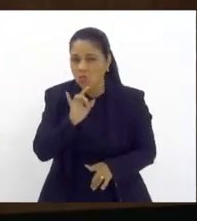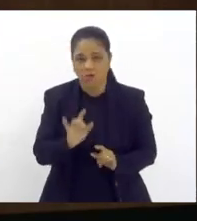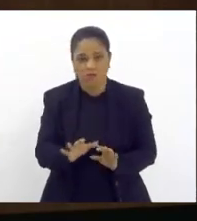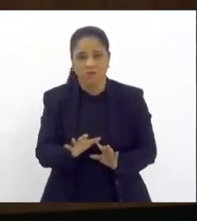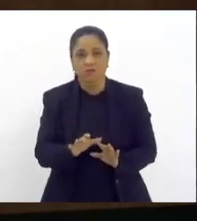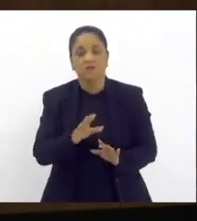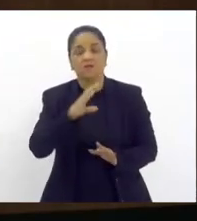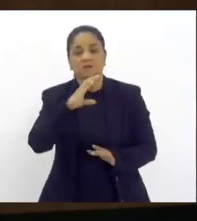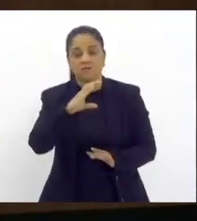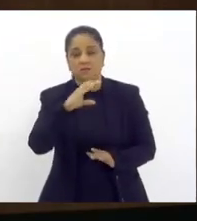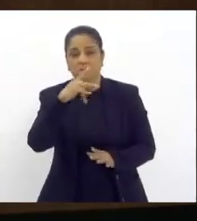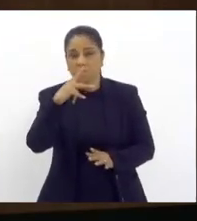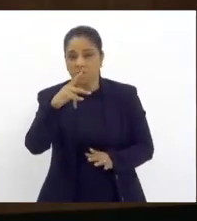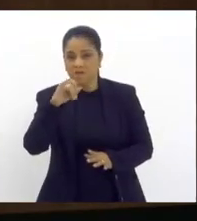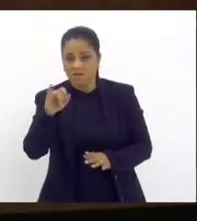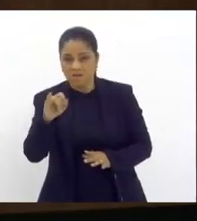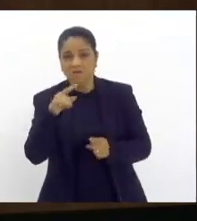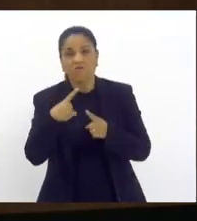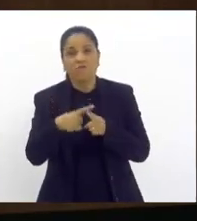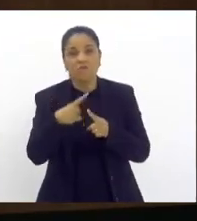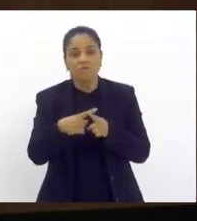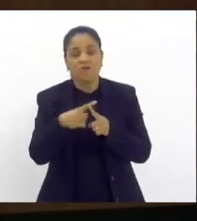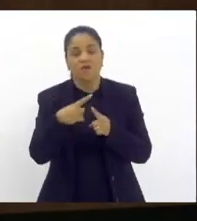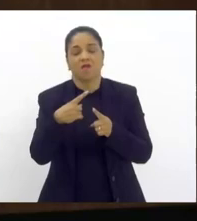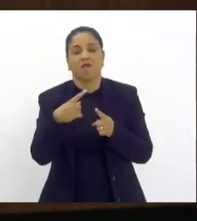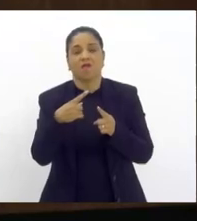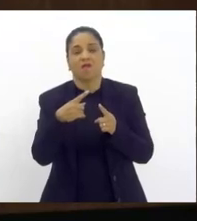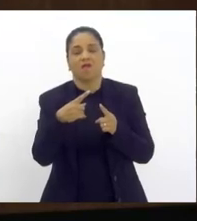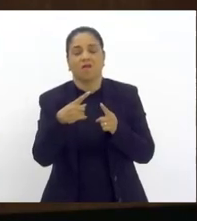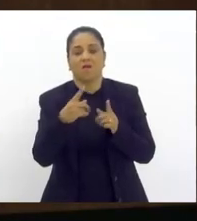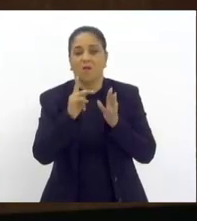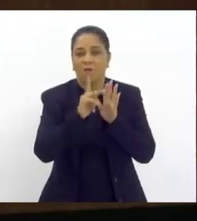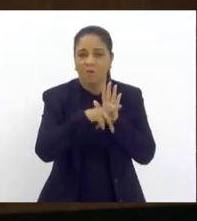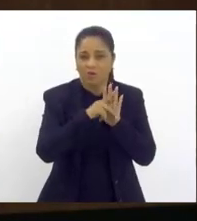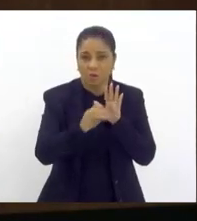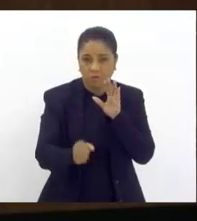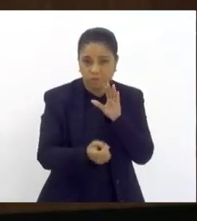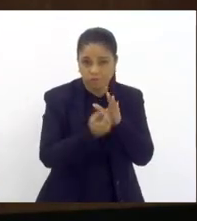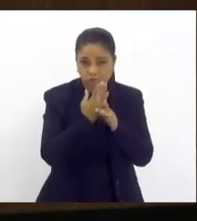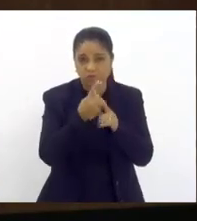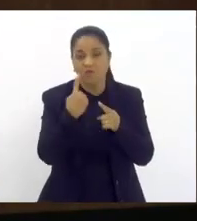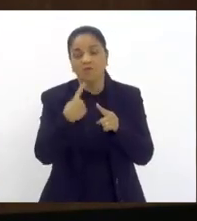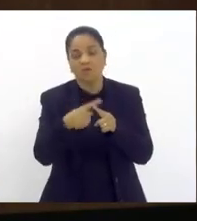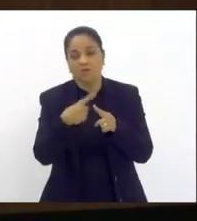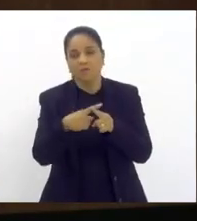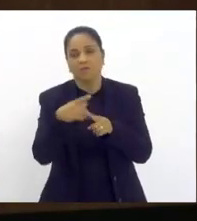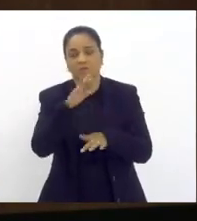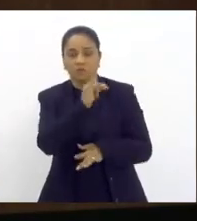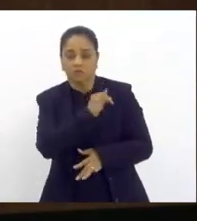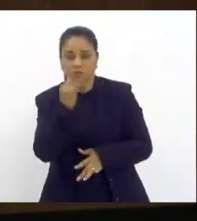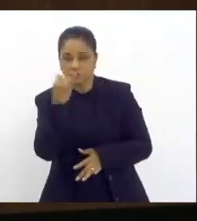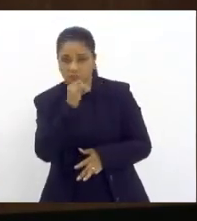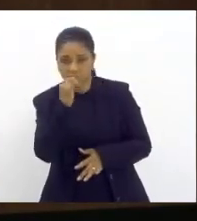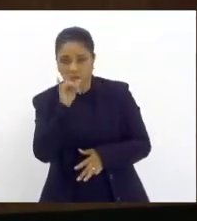da demanda da população da Zona Oeste. E queria dizer mais ainda, a CPI deu frutos importantes durante o tempo que